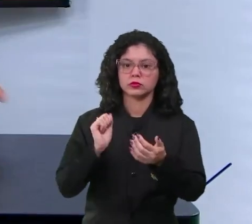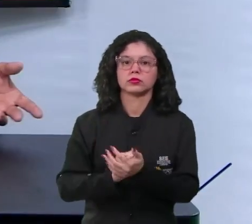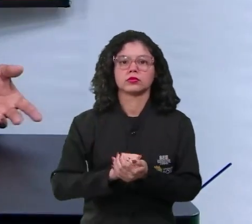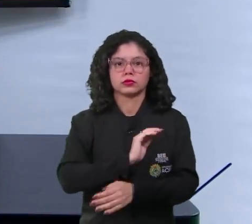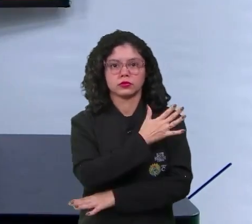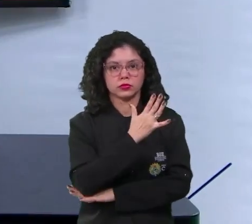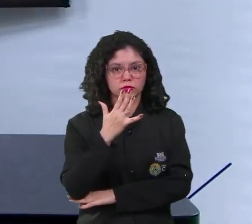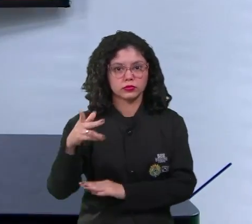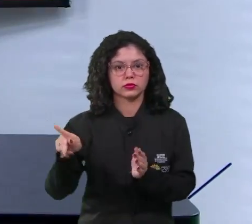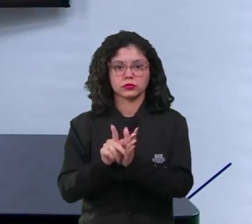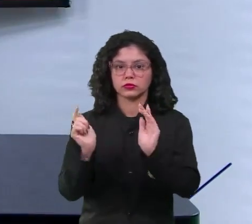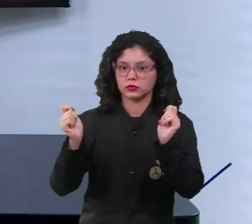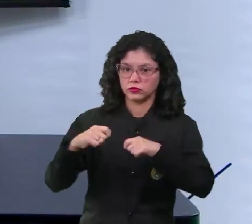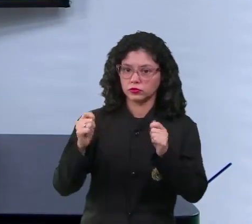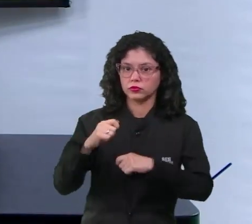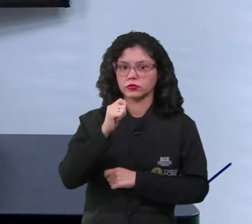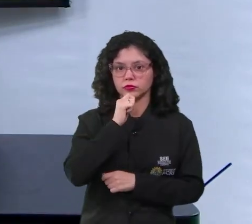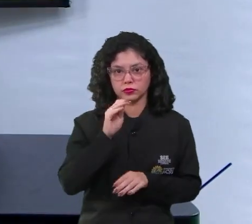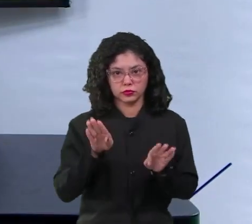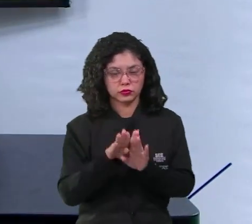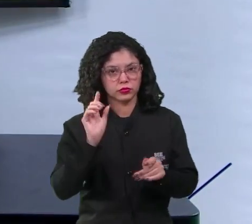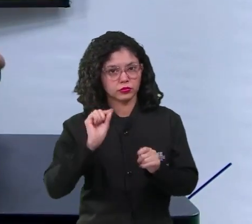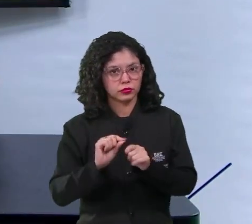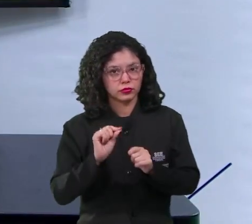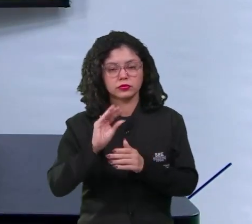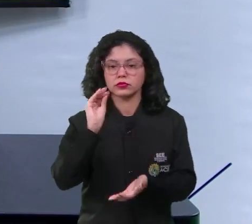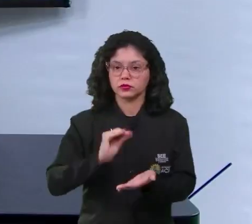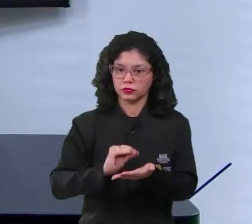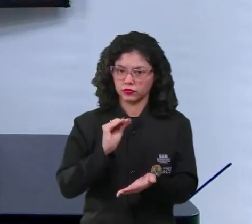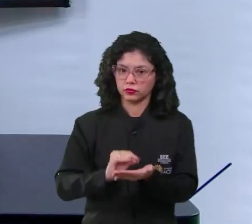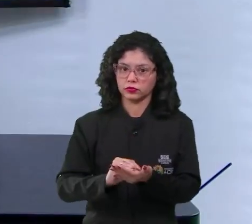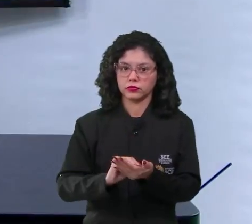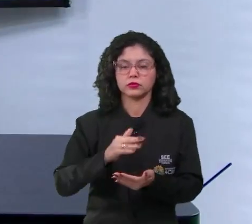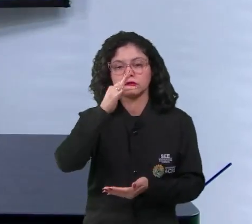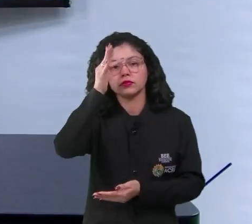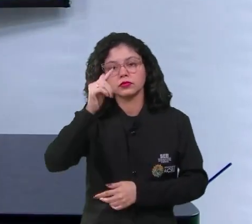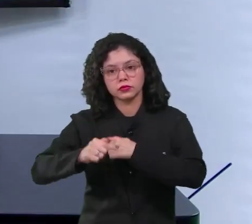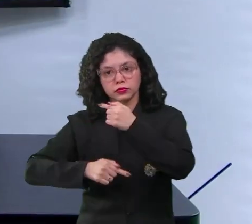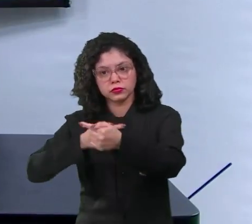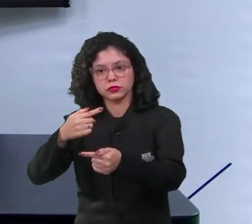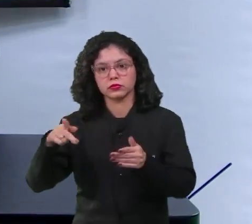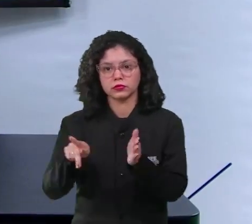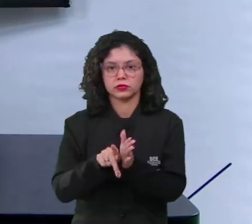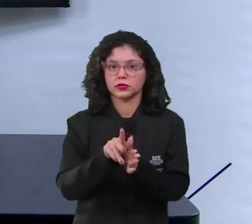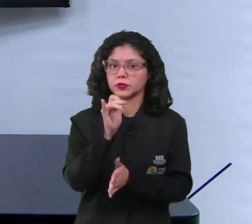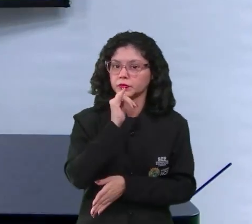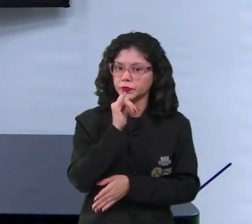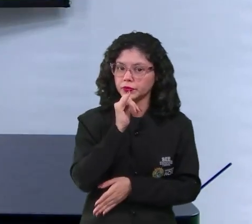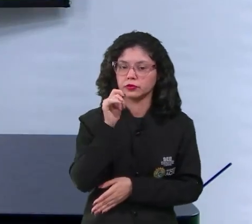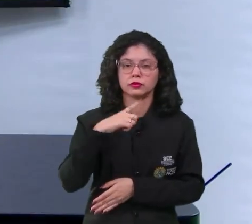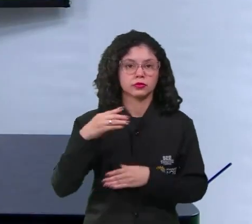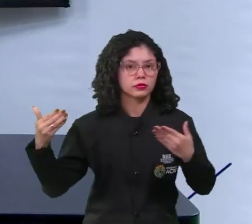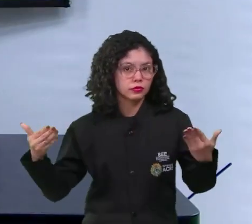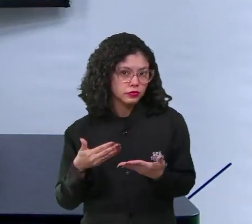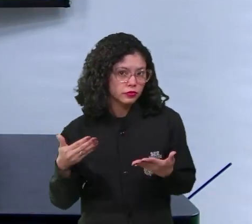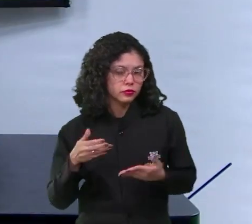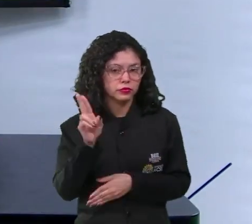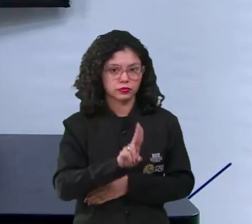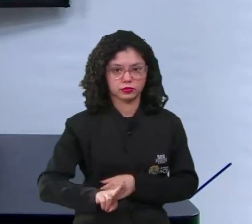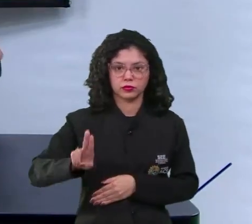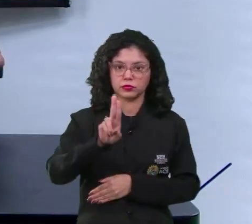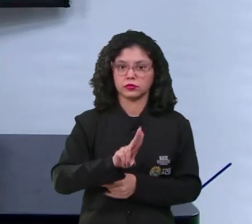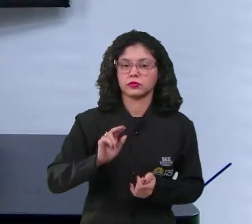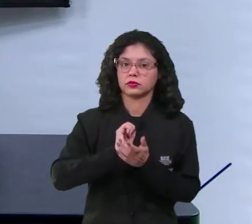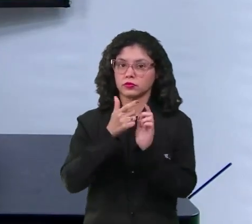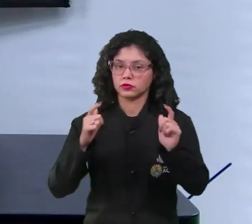que posteriormente poderão fazer falta às futuras gerações. Então, por exemplo, a gente tem agora um uso